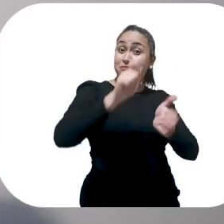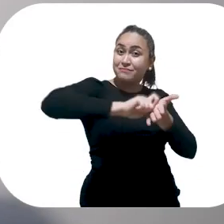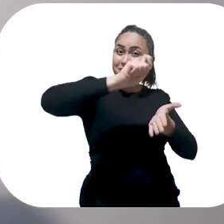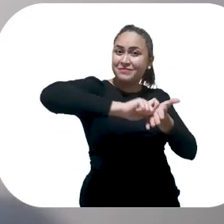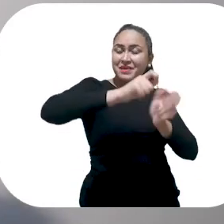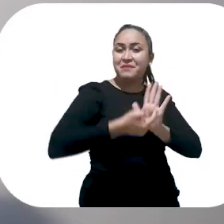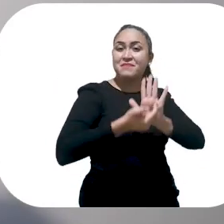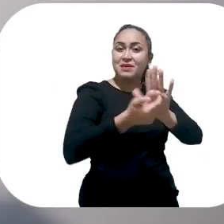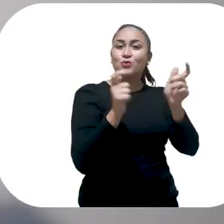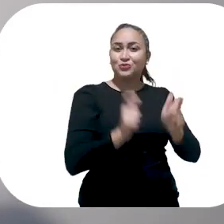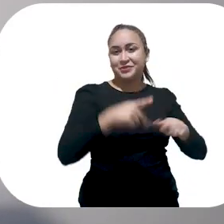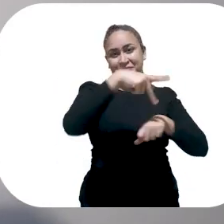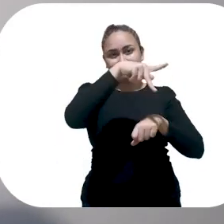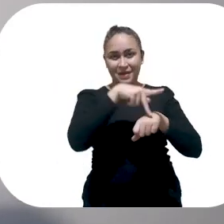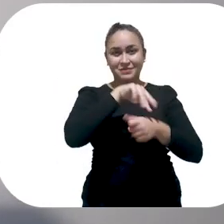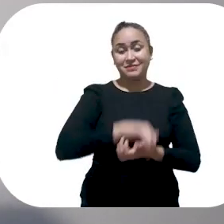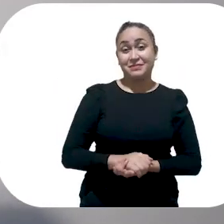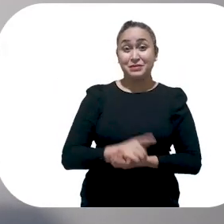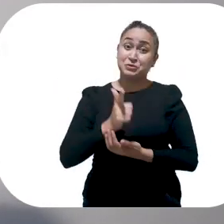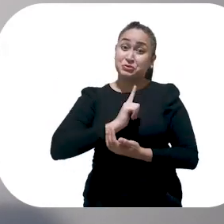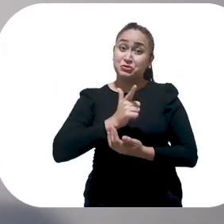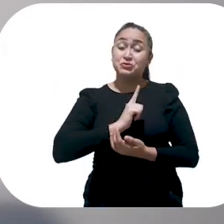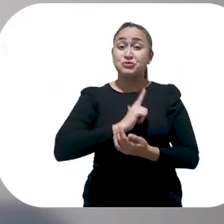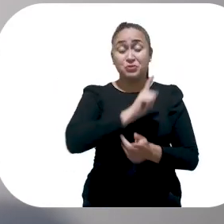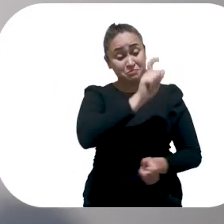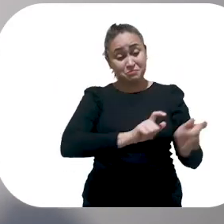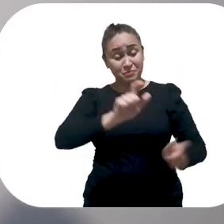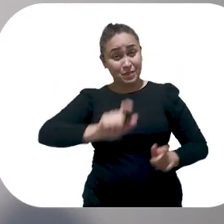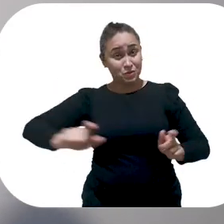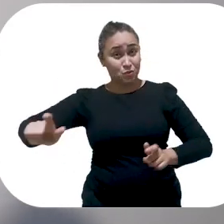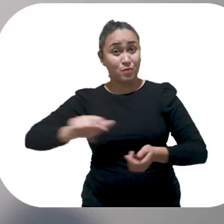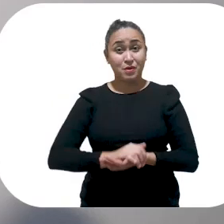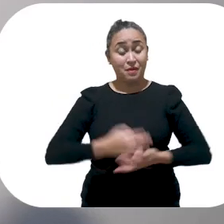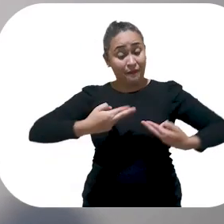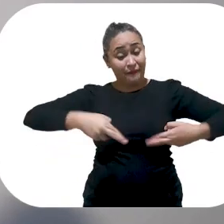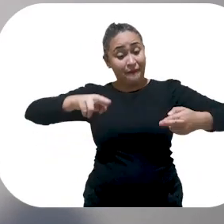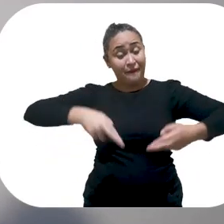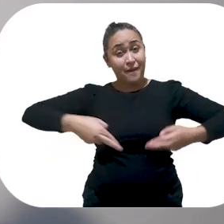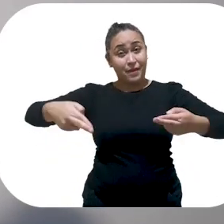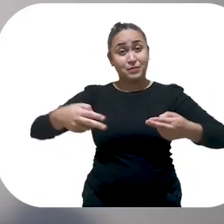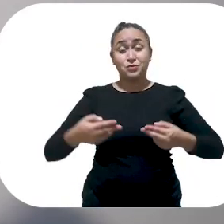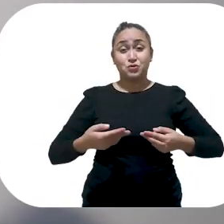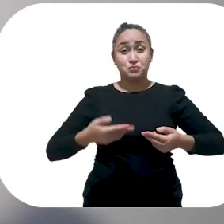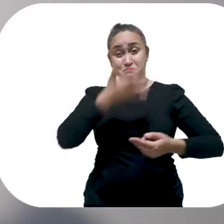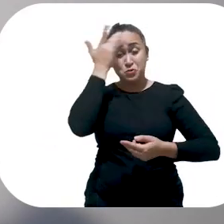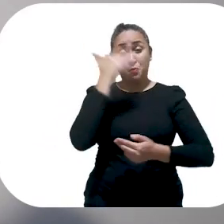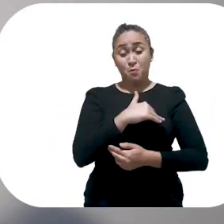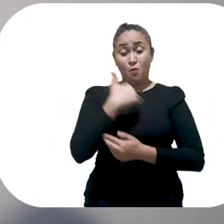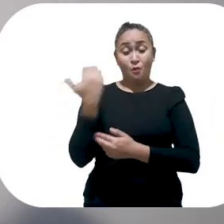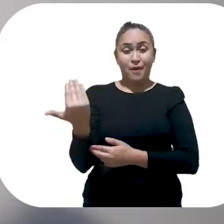praças. Tinha alguns figurantes que levavam o morto numa rede e a gente fazia